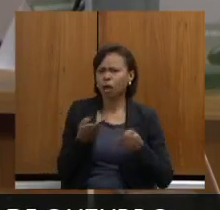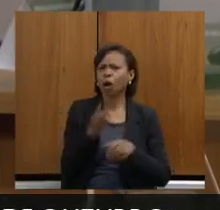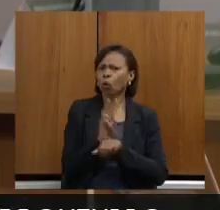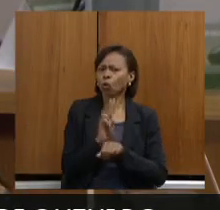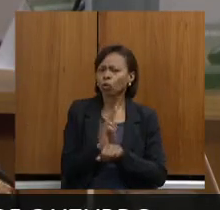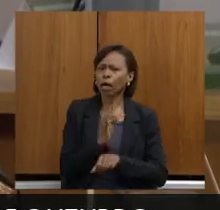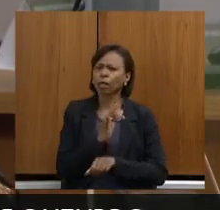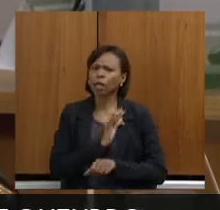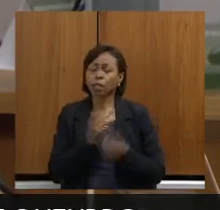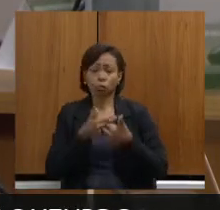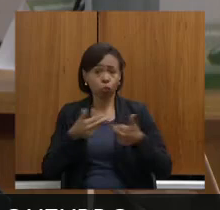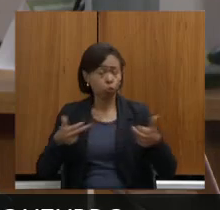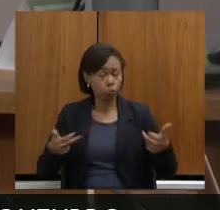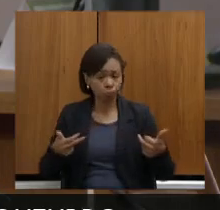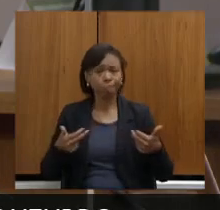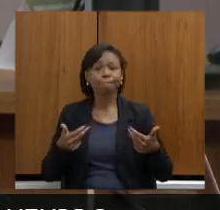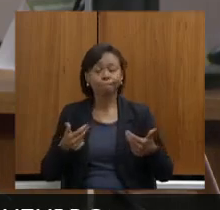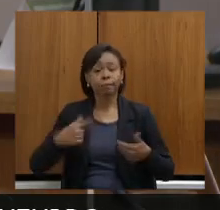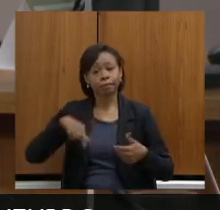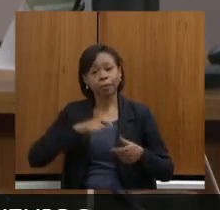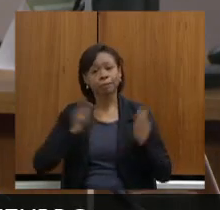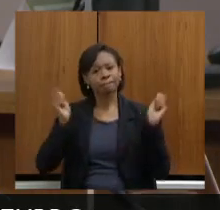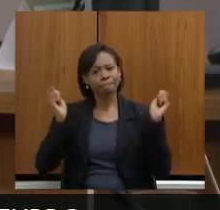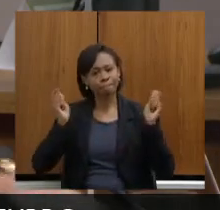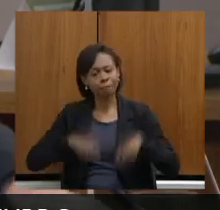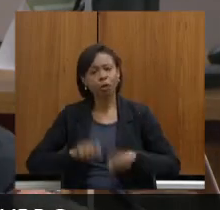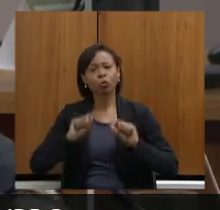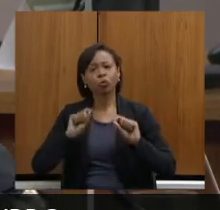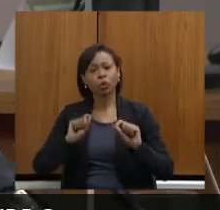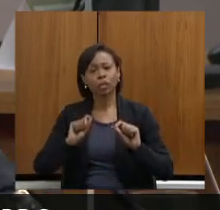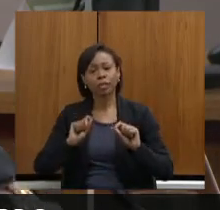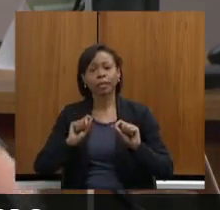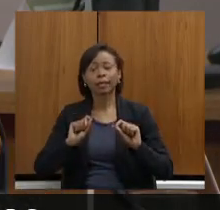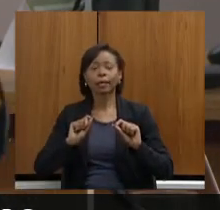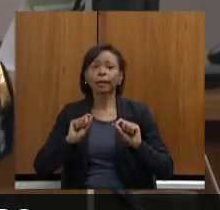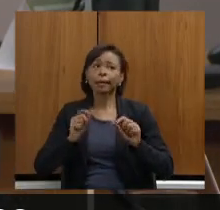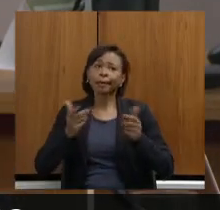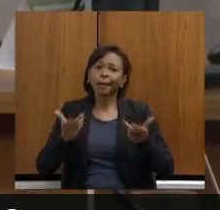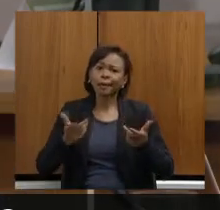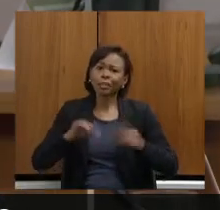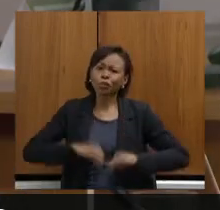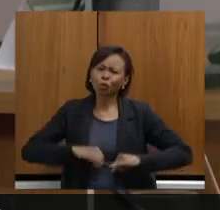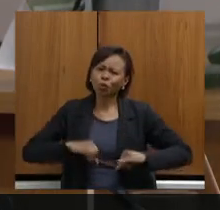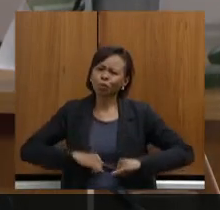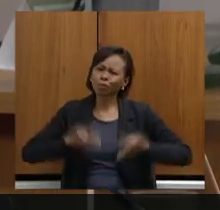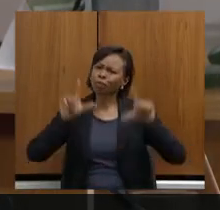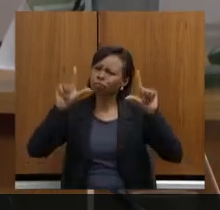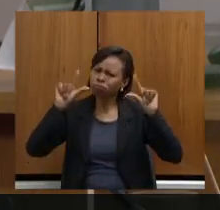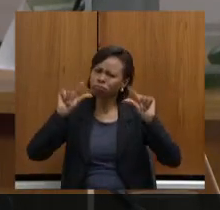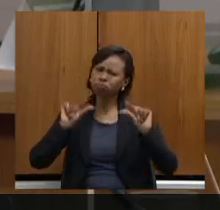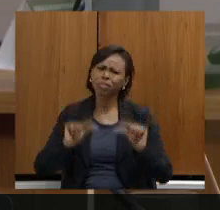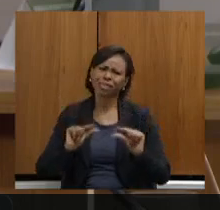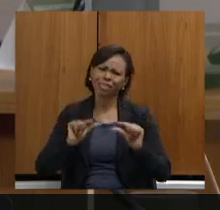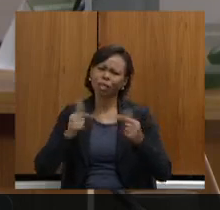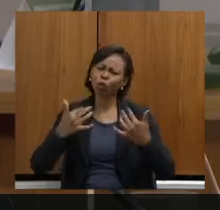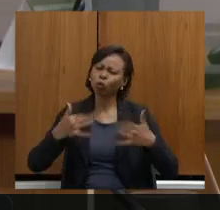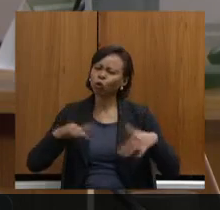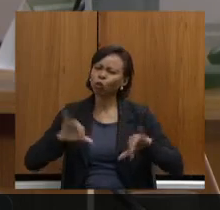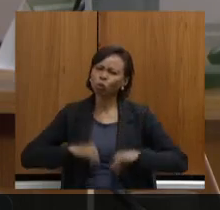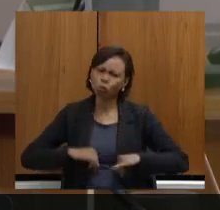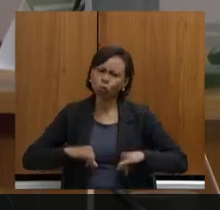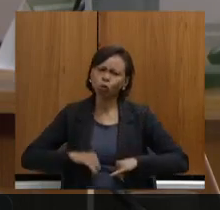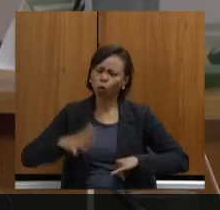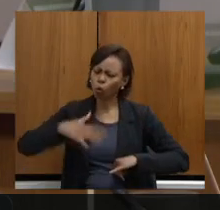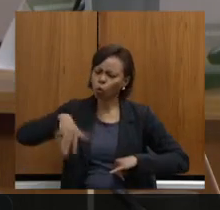e que assim nós consigamos Minimizar um pouco né secretaria esses Sofrimentos e essas dores dos